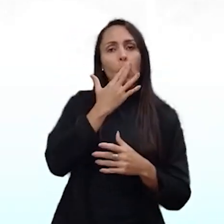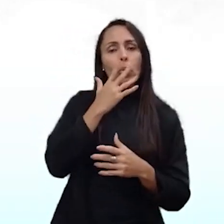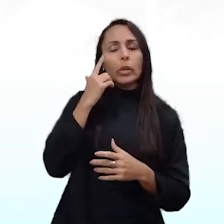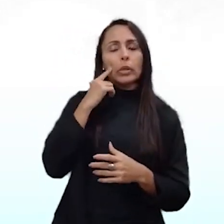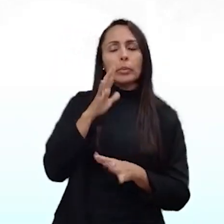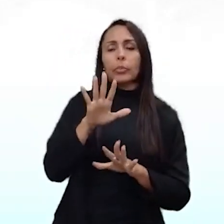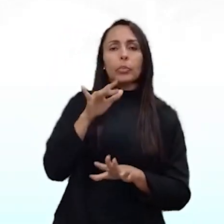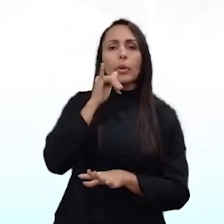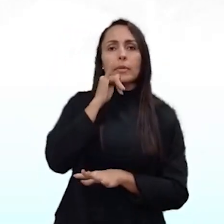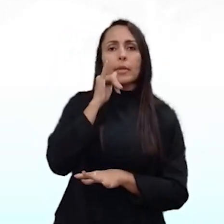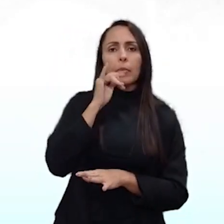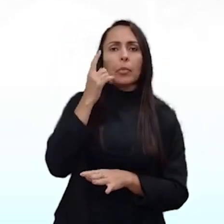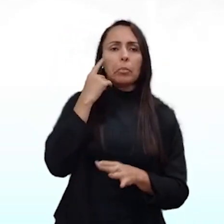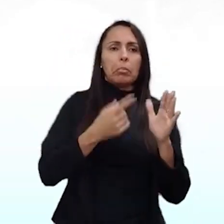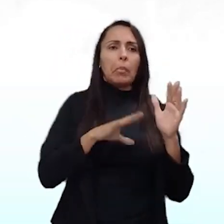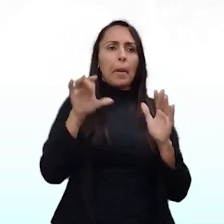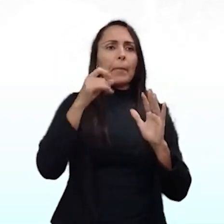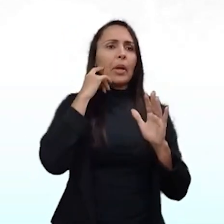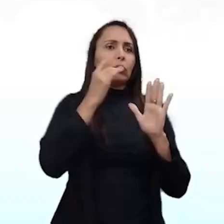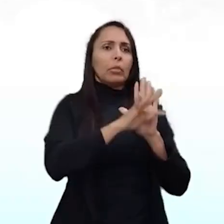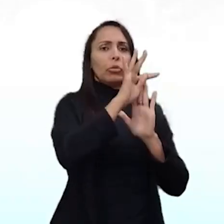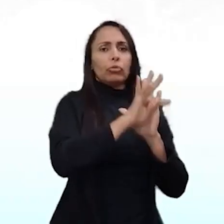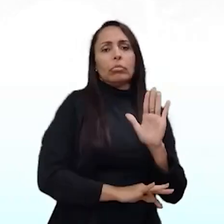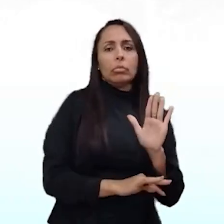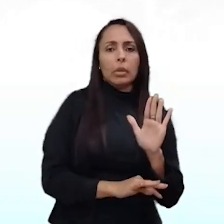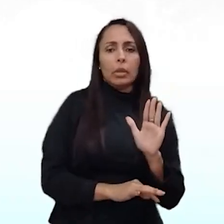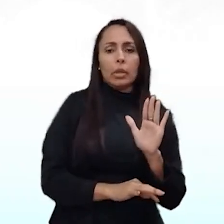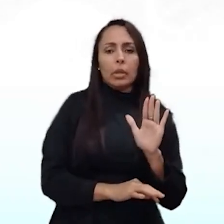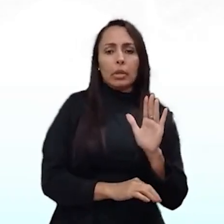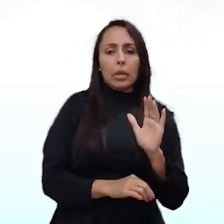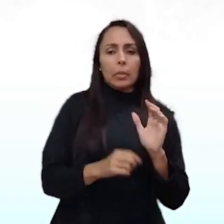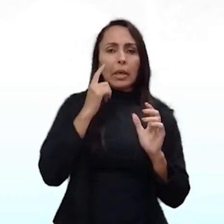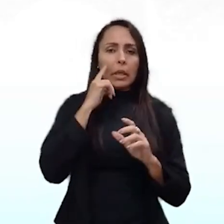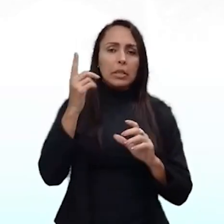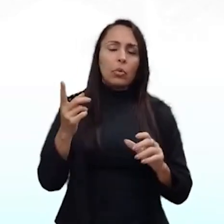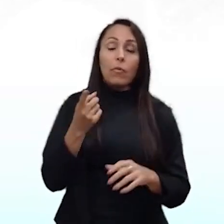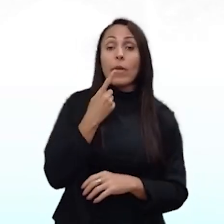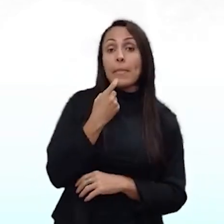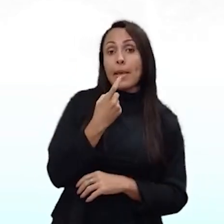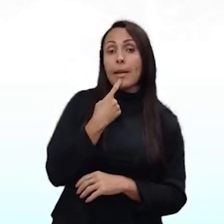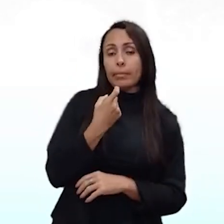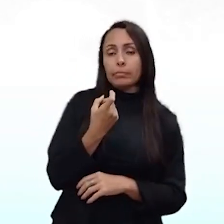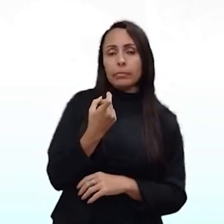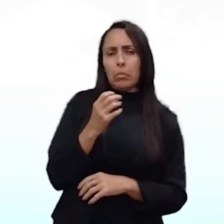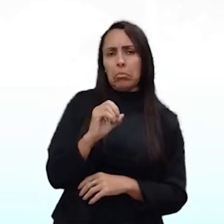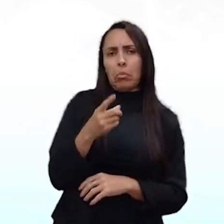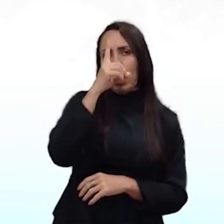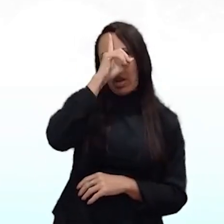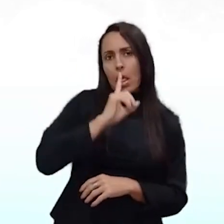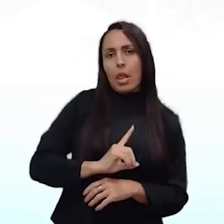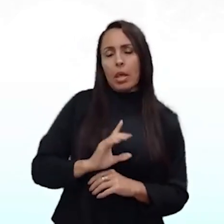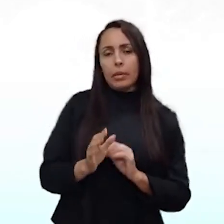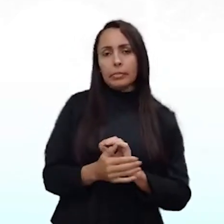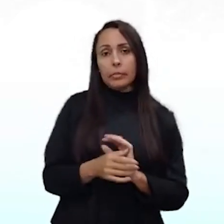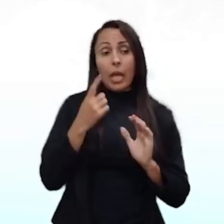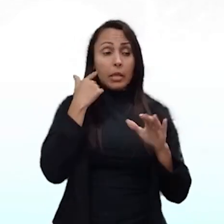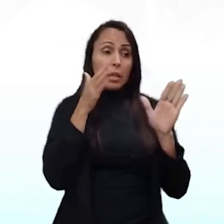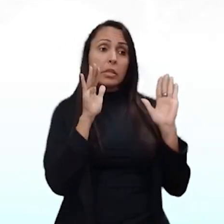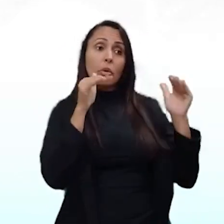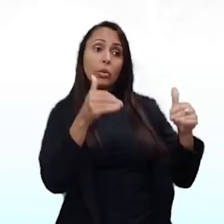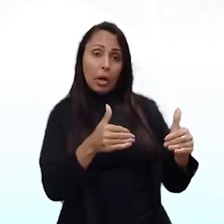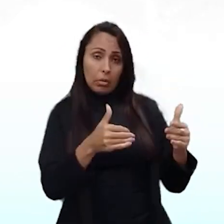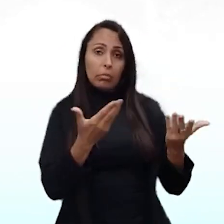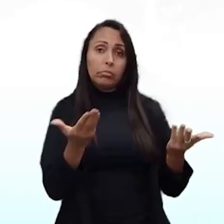aparece lá, por exemplo, você pega um texto publicitário e aparece lá a cor vermelha, a cor amarela, é intencional, são